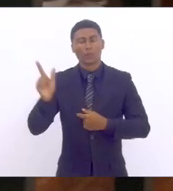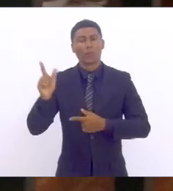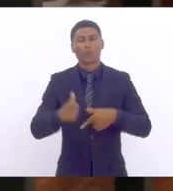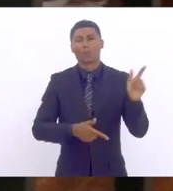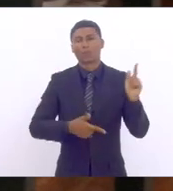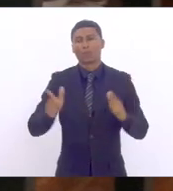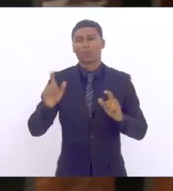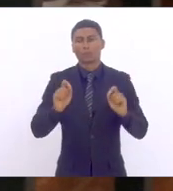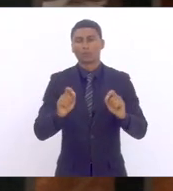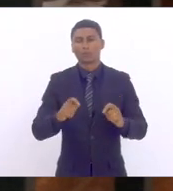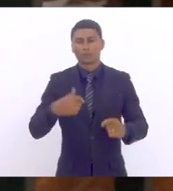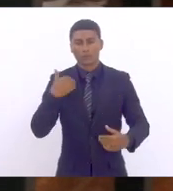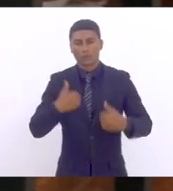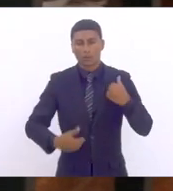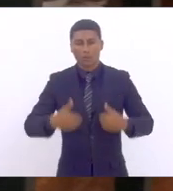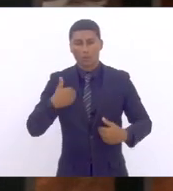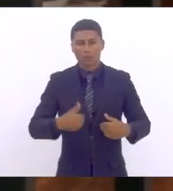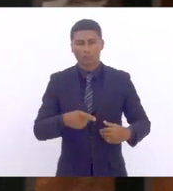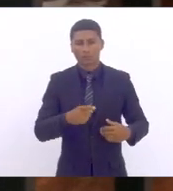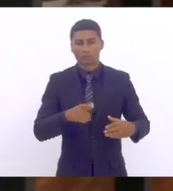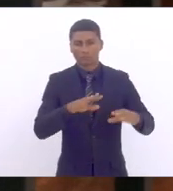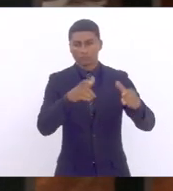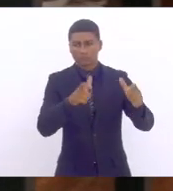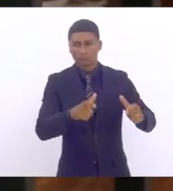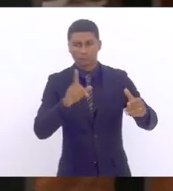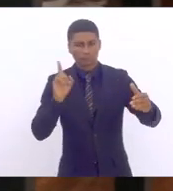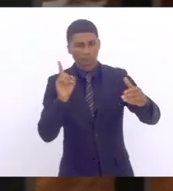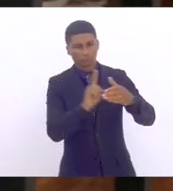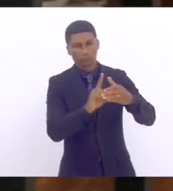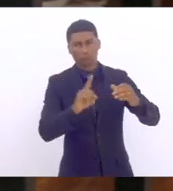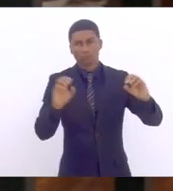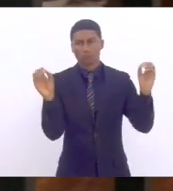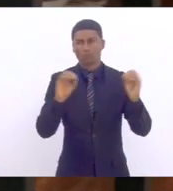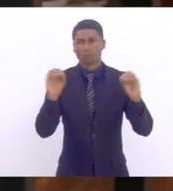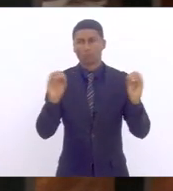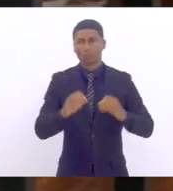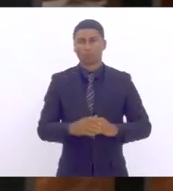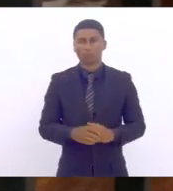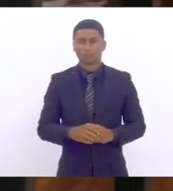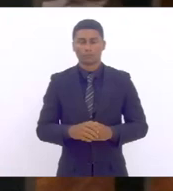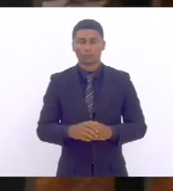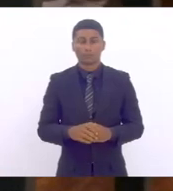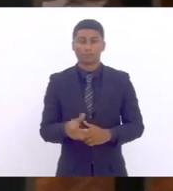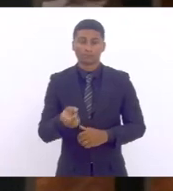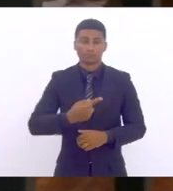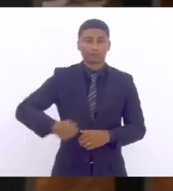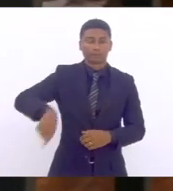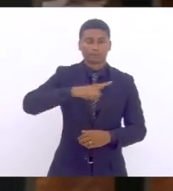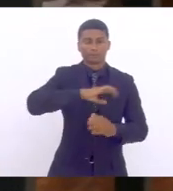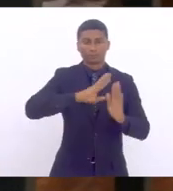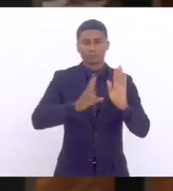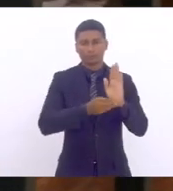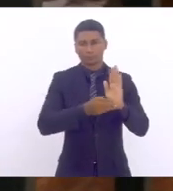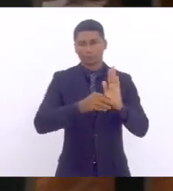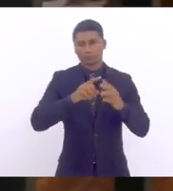dos nossos corpos nesses espaços. Então, nós fizemos 3 emendas, né?